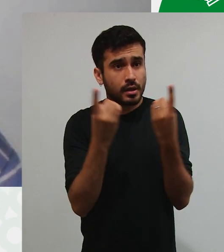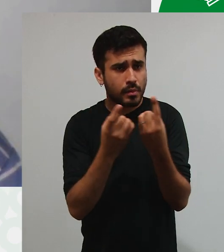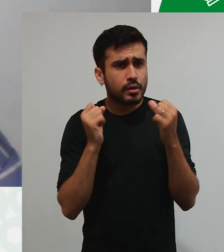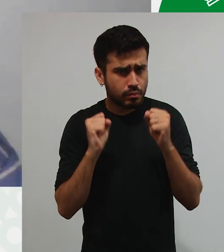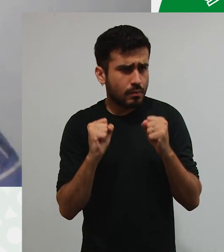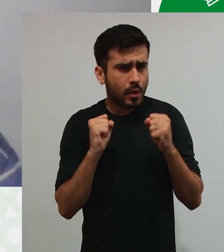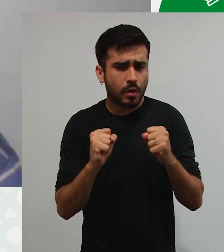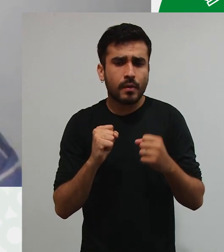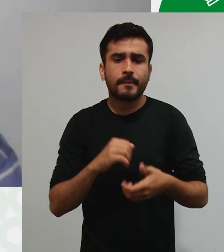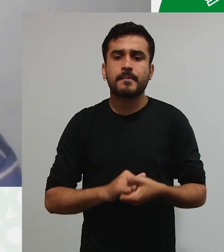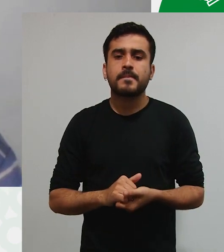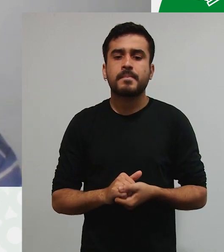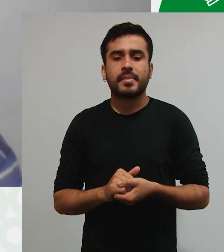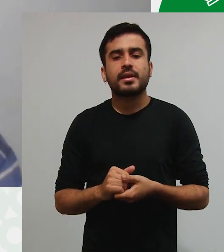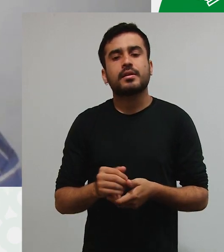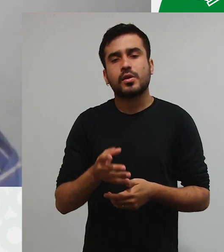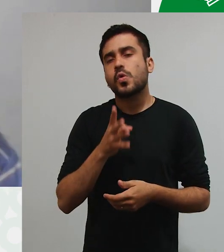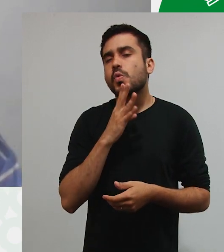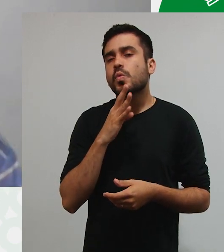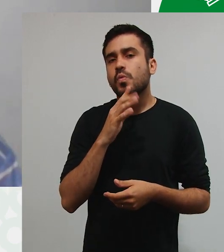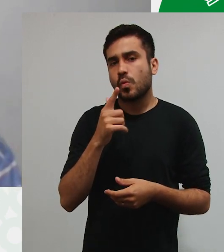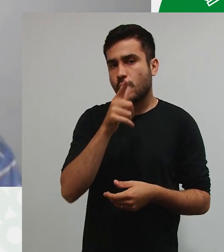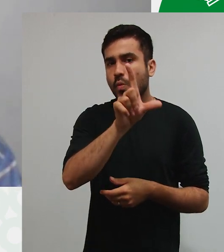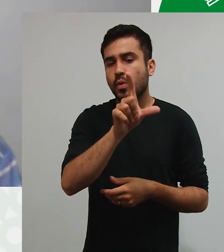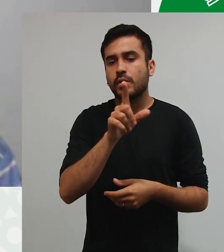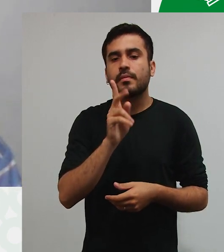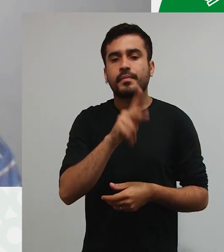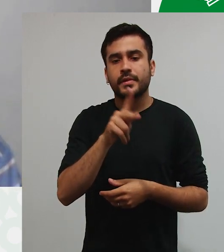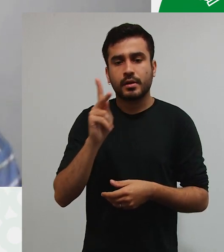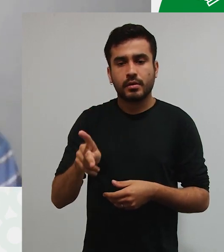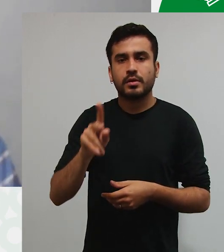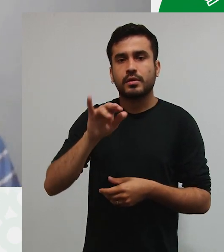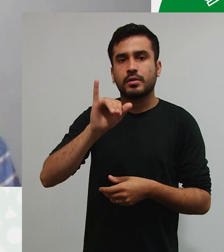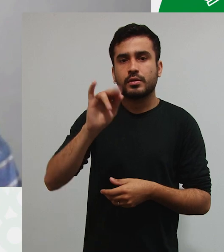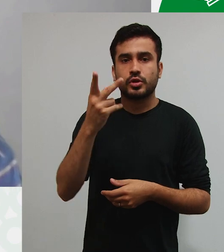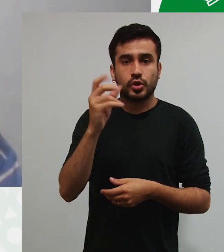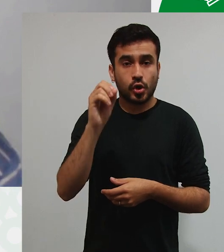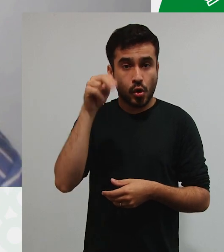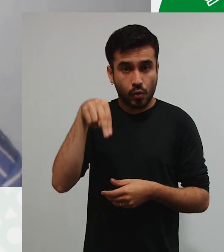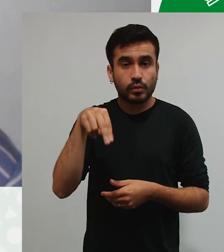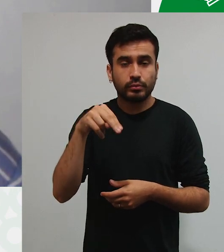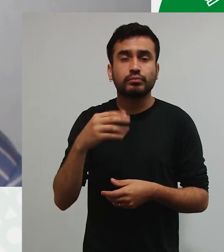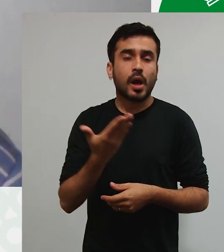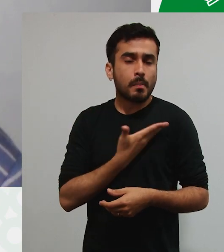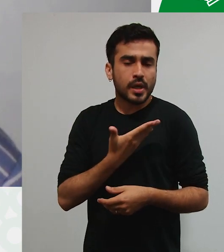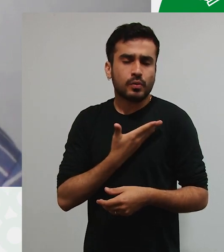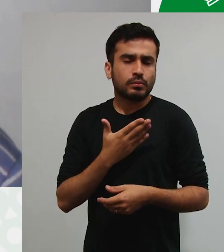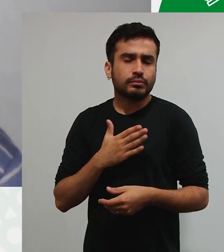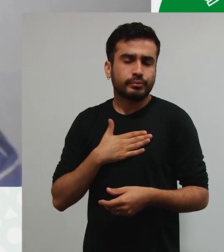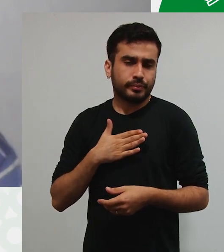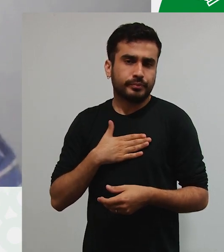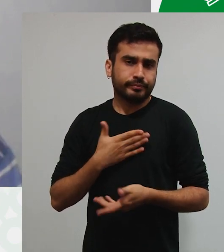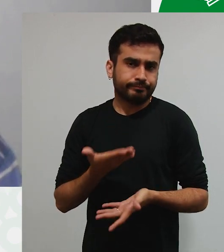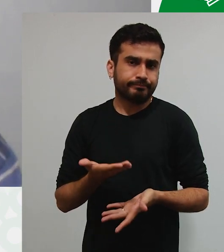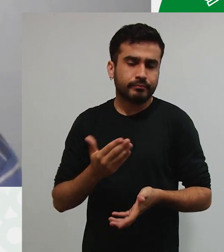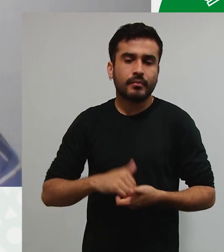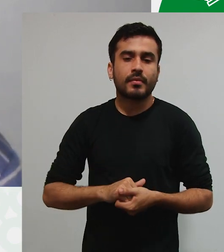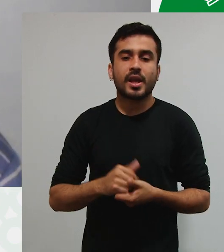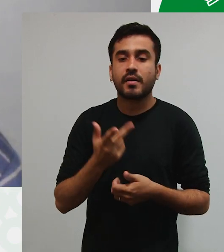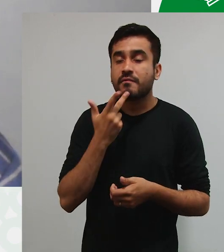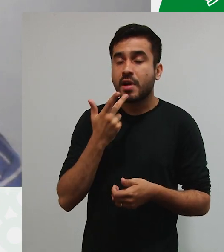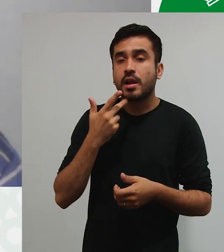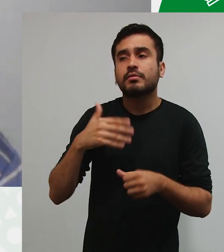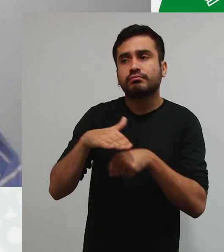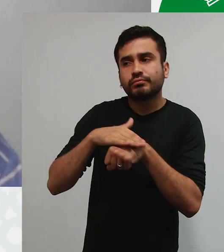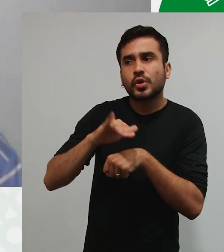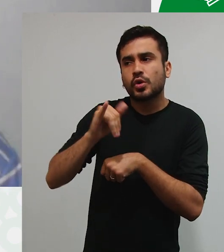meu, e falei com o João sobre a minha pesquisa, e ele, não, eu te oriento, sim. E aí nós, na época, desenvolvemos uma pesquisa